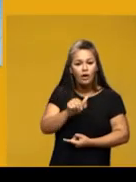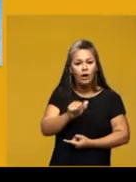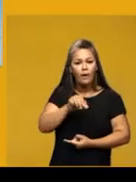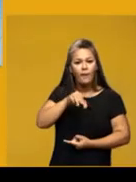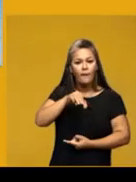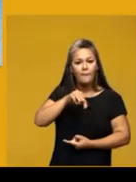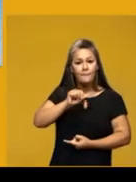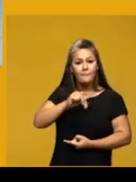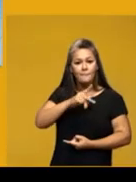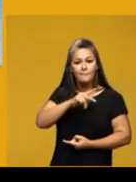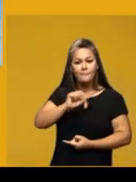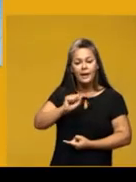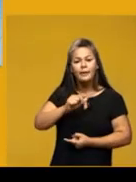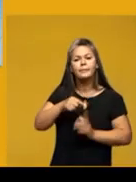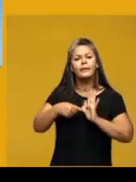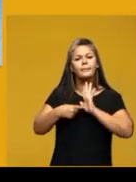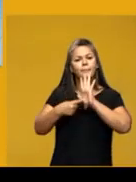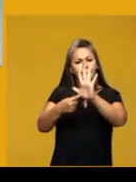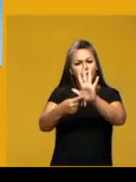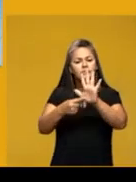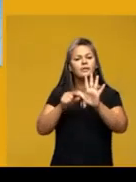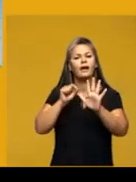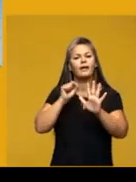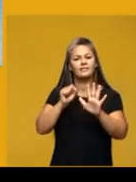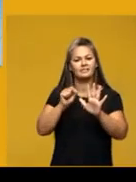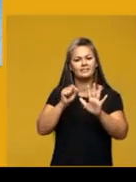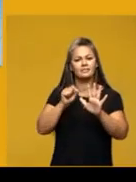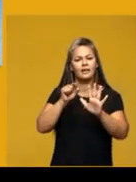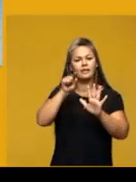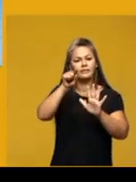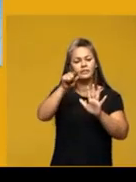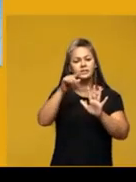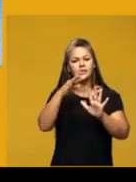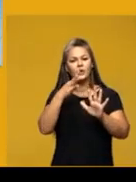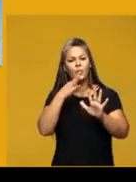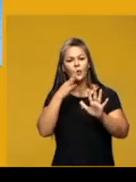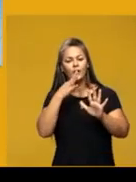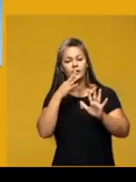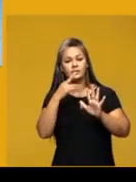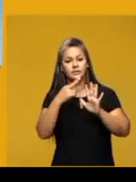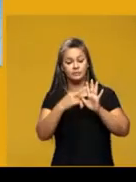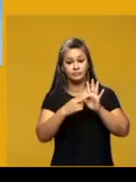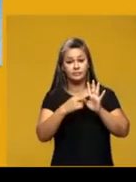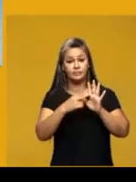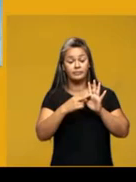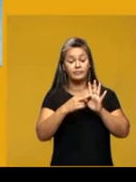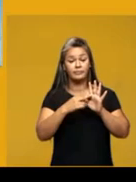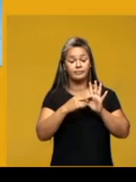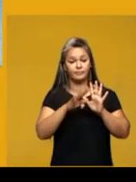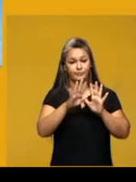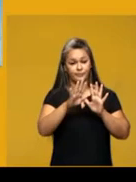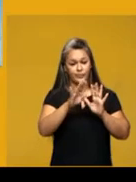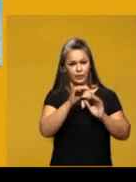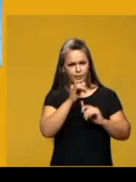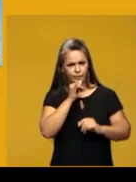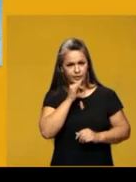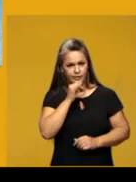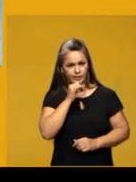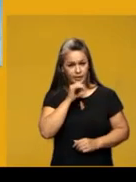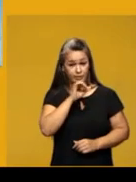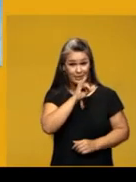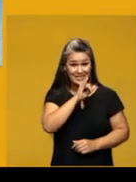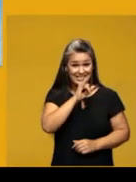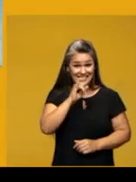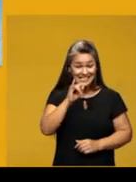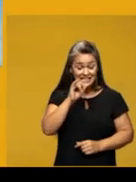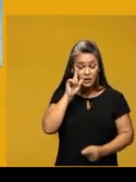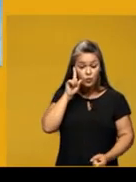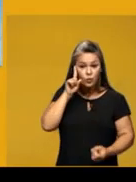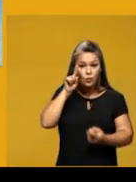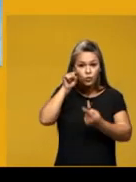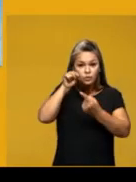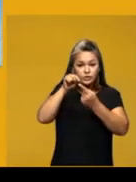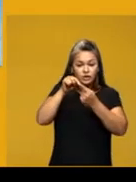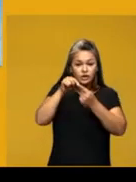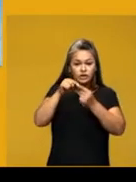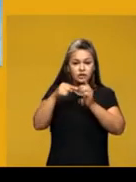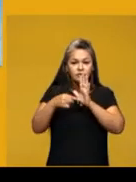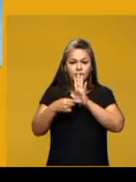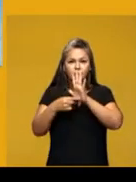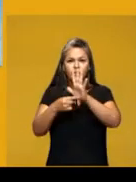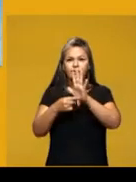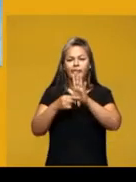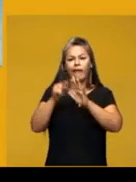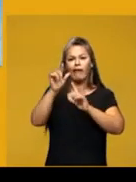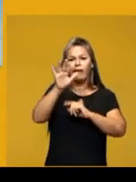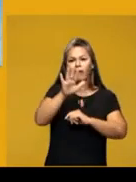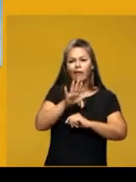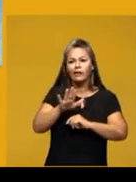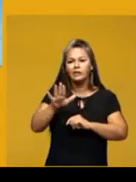vão acontecer. E se caso, igual eu coloquei lá, tiver algum cunho político, econômico, de interesse, consequentemente esses mapas vão